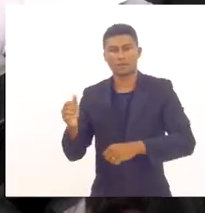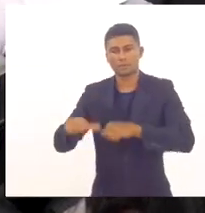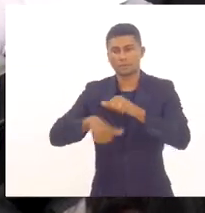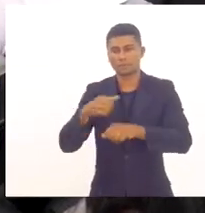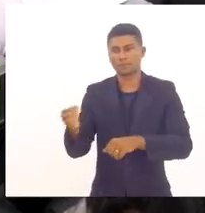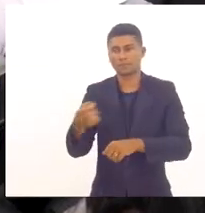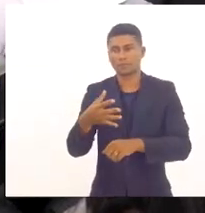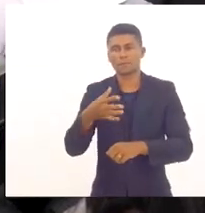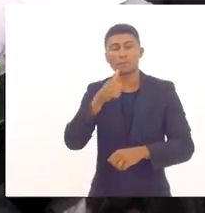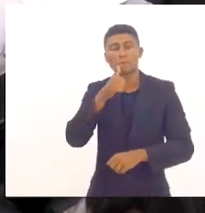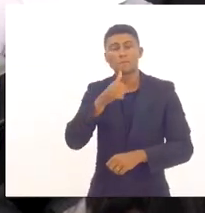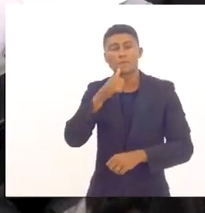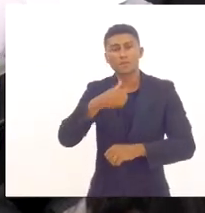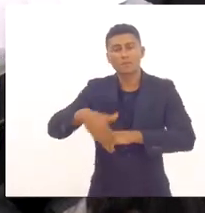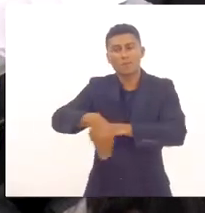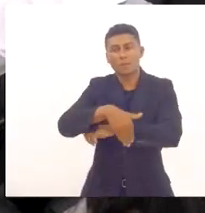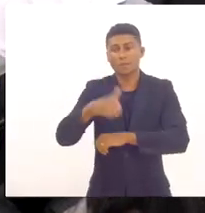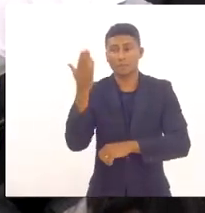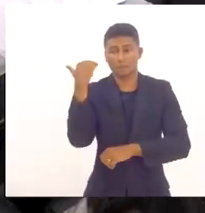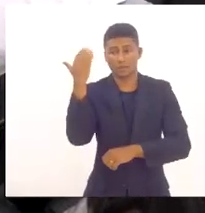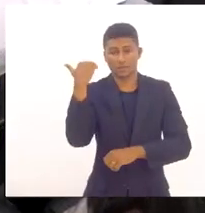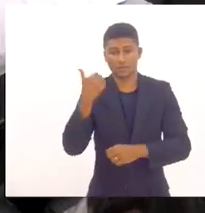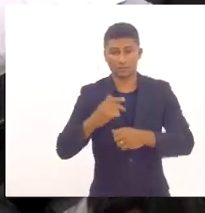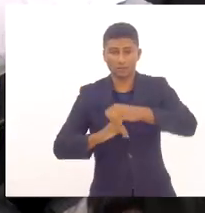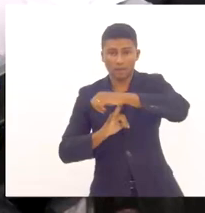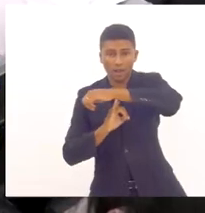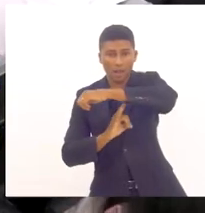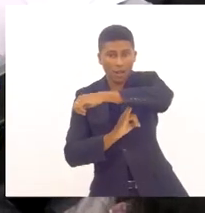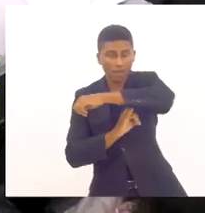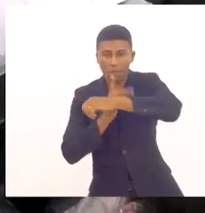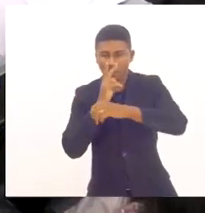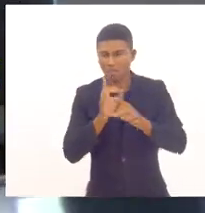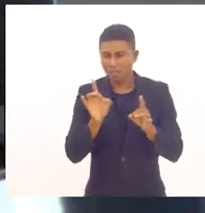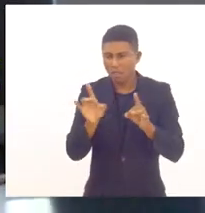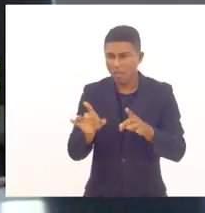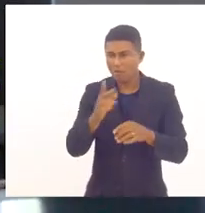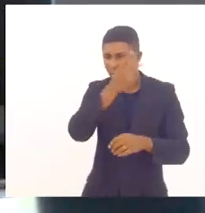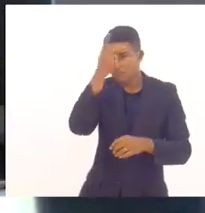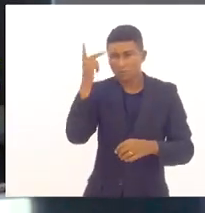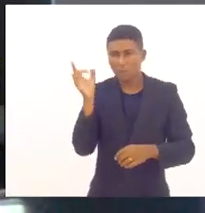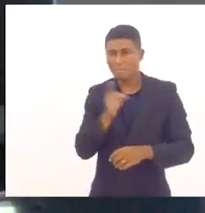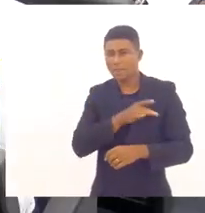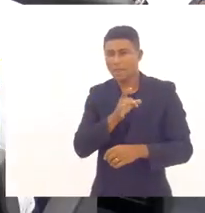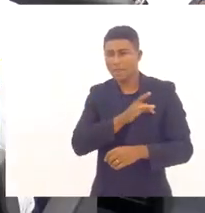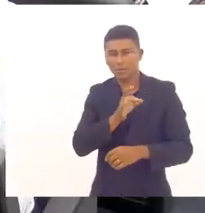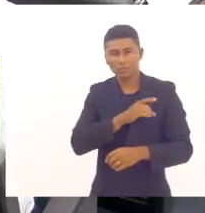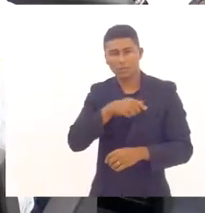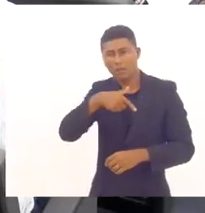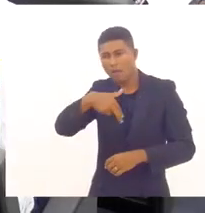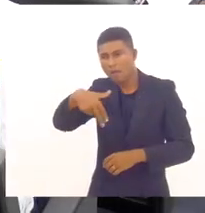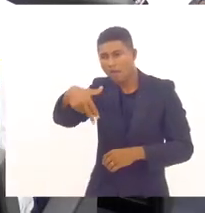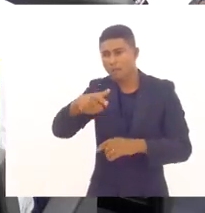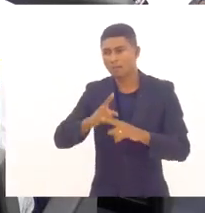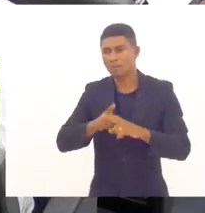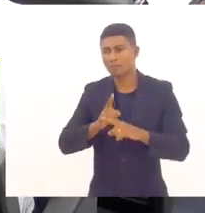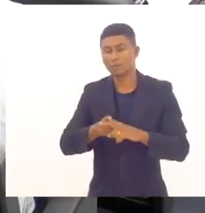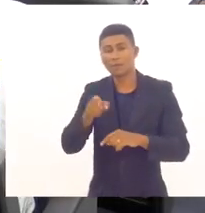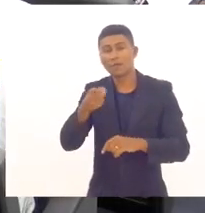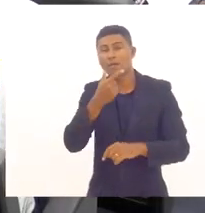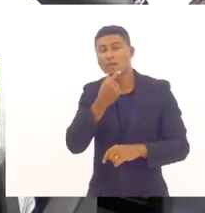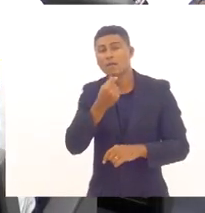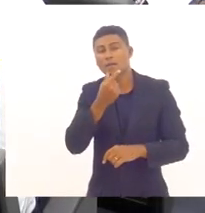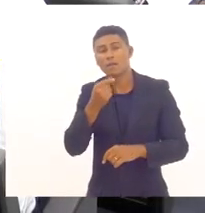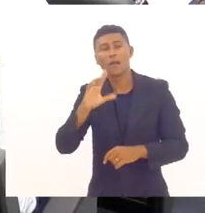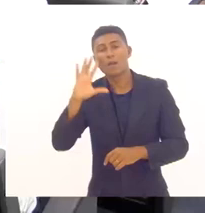Seata, quando a Lapa era abandonada e as pessoas tinham medo de atravessar a Lapa, porque os meninos tiravam cola.